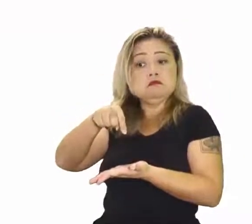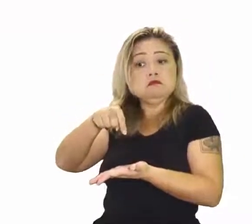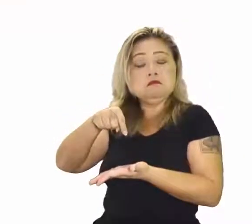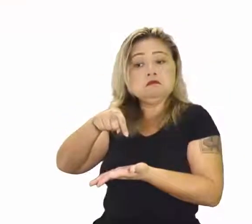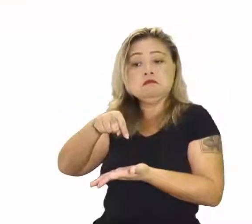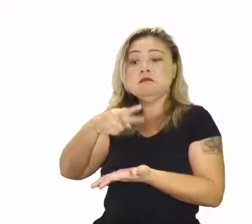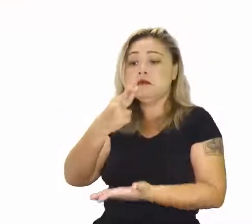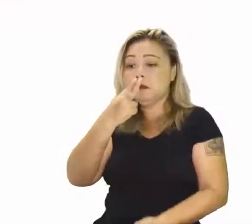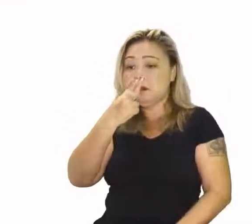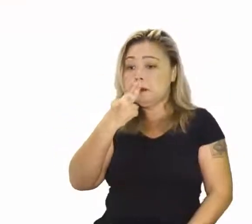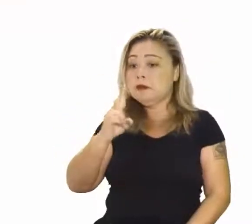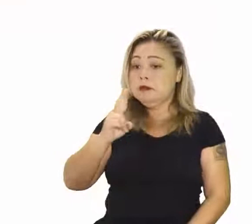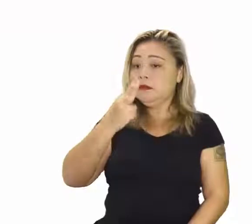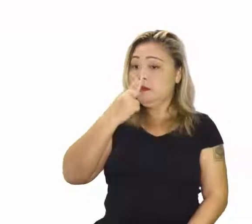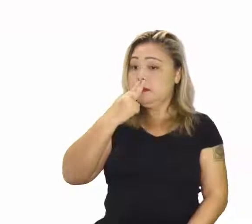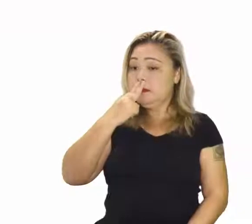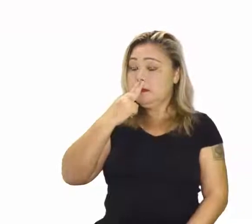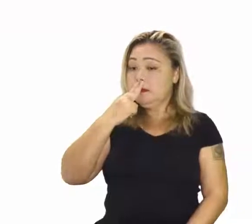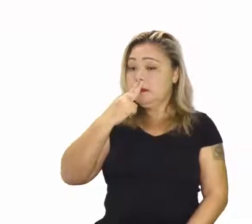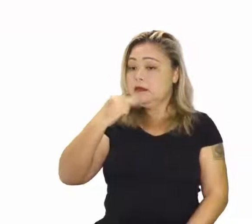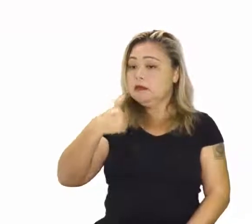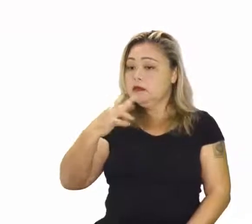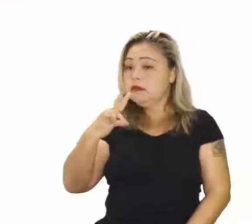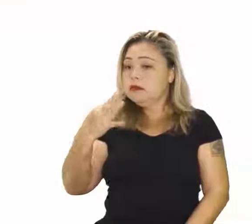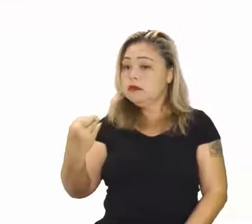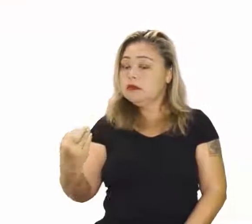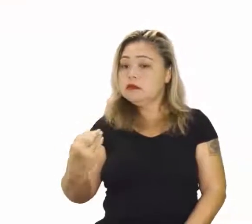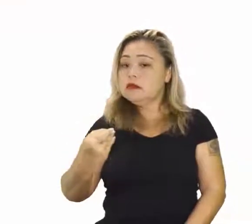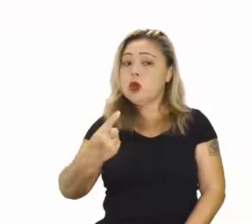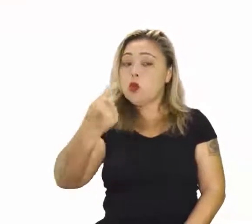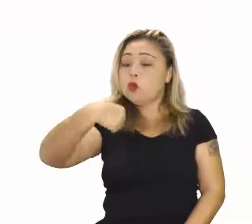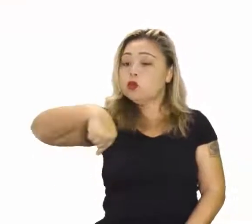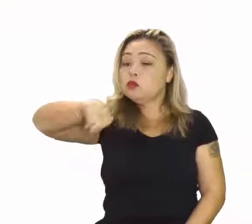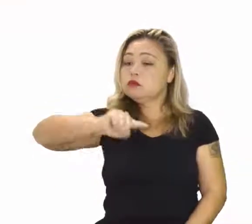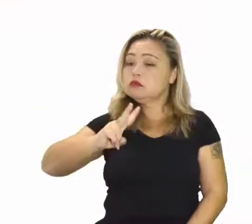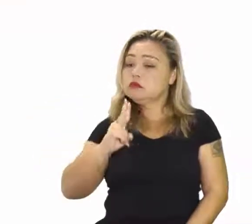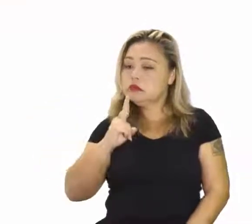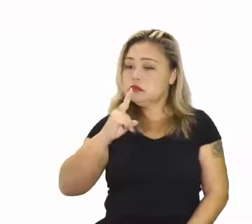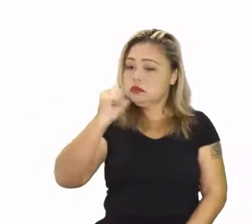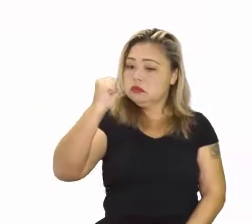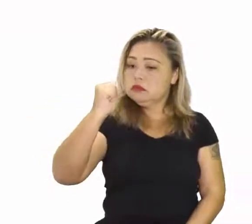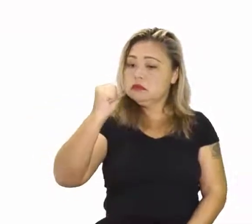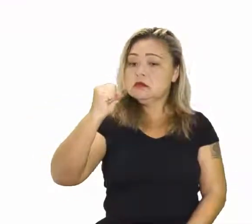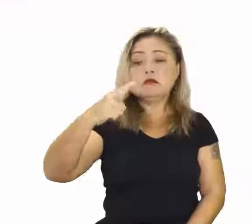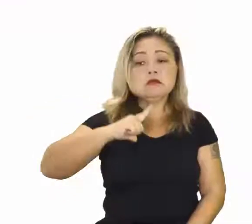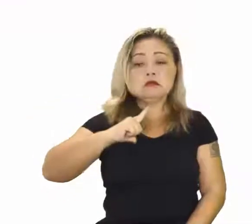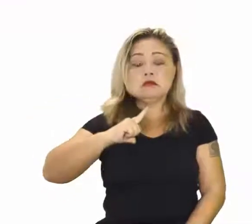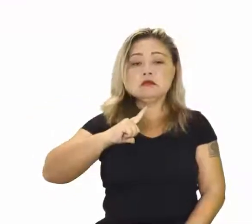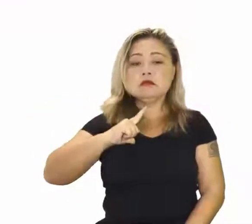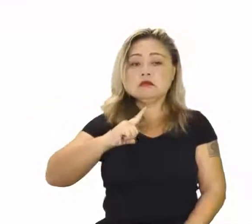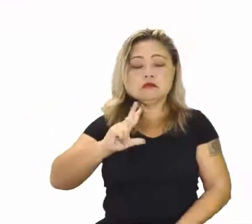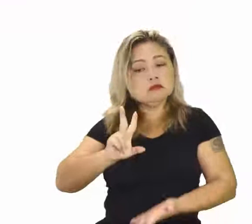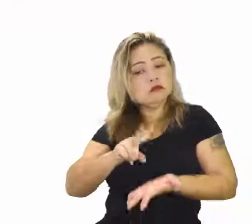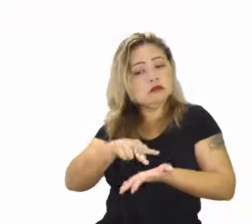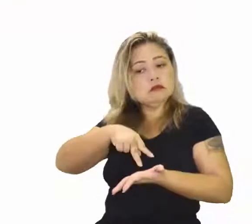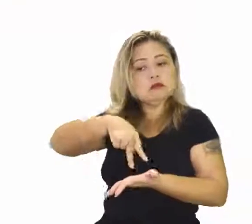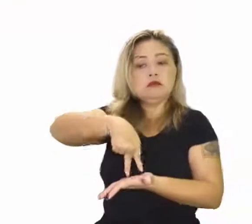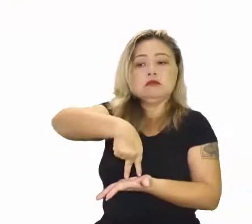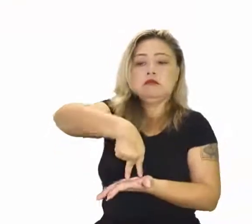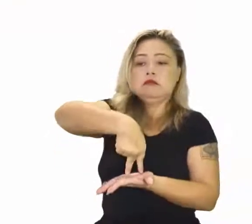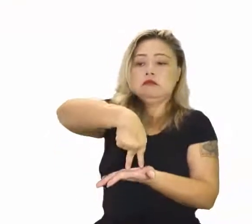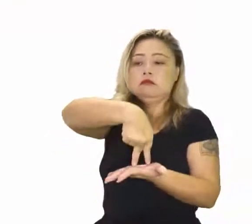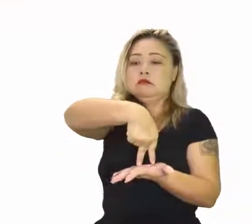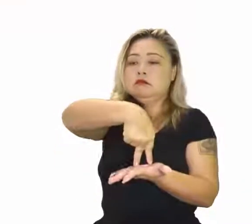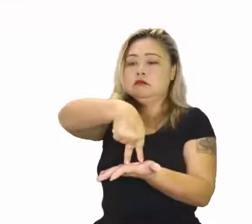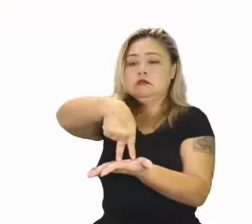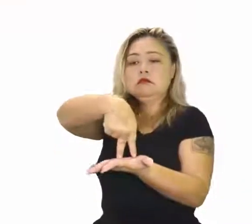o Hitler com toda a sua força, com toda a sua virilidade